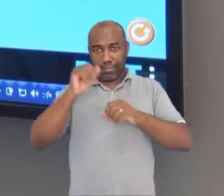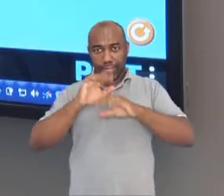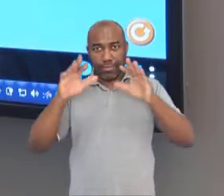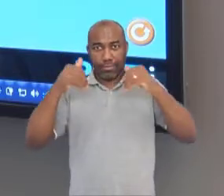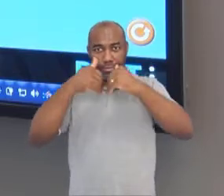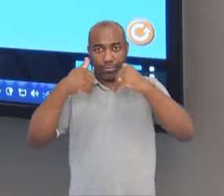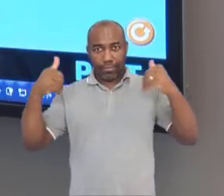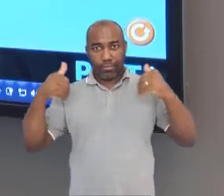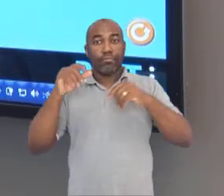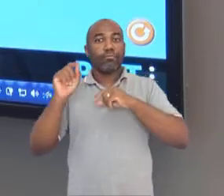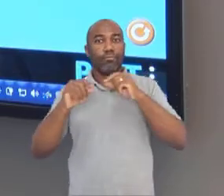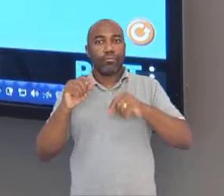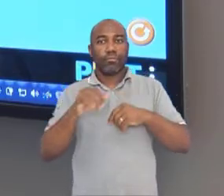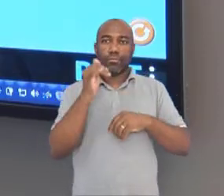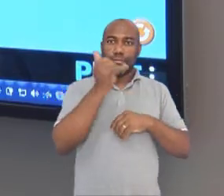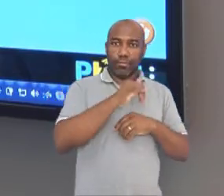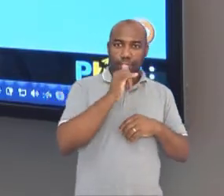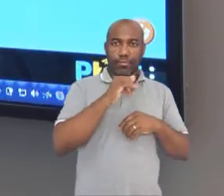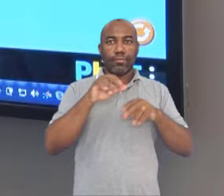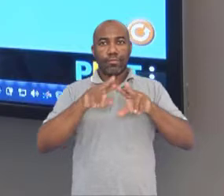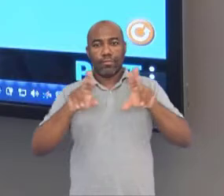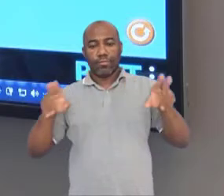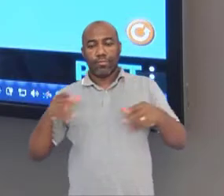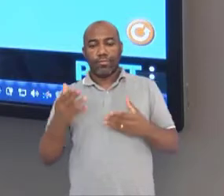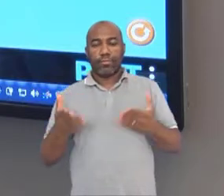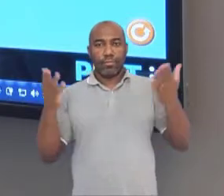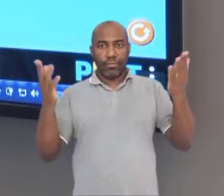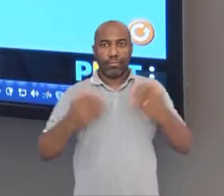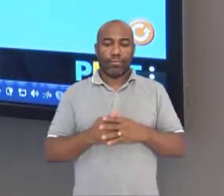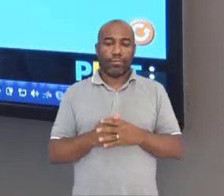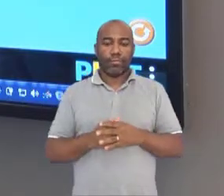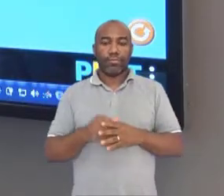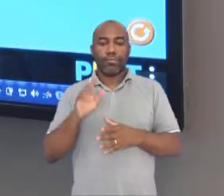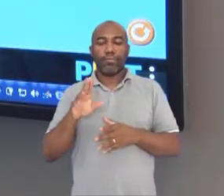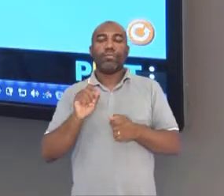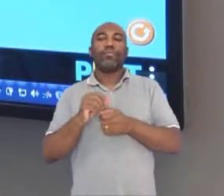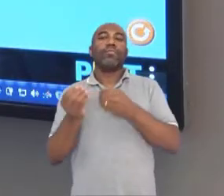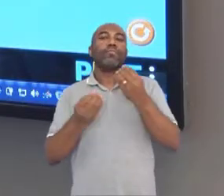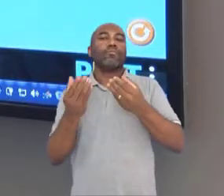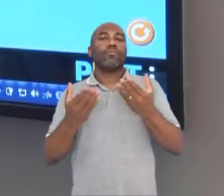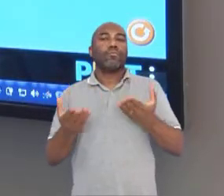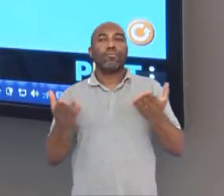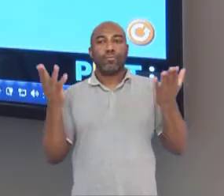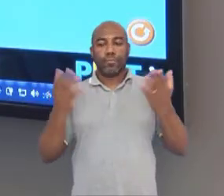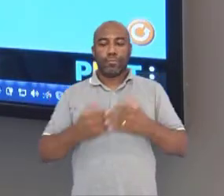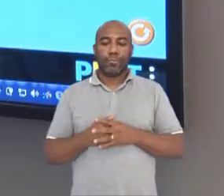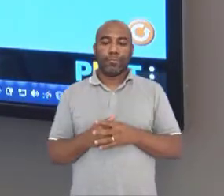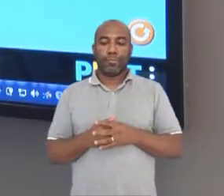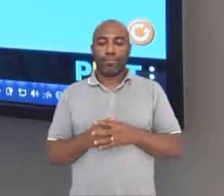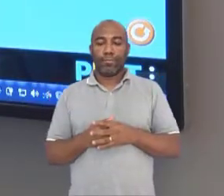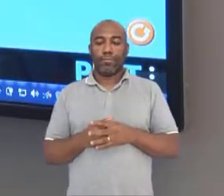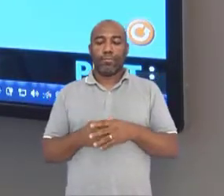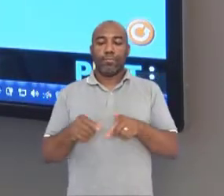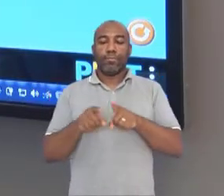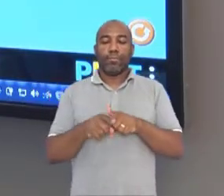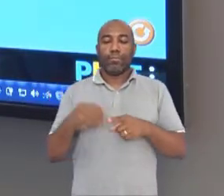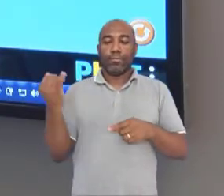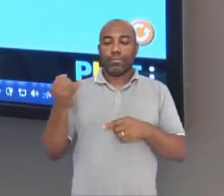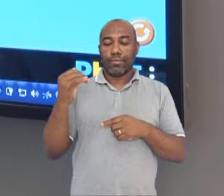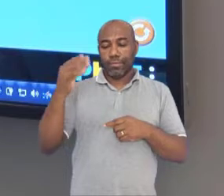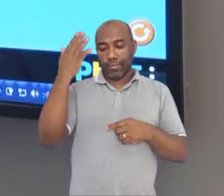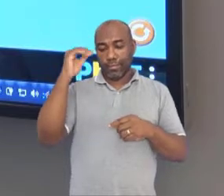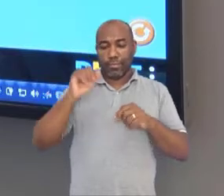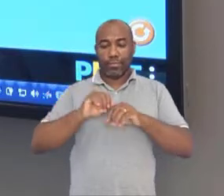diferenças, ok? Vem comigo! Vamos montar um circuito aqui, tá? Um circuito em